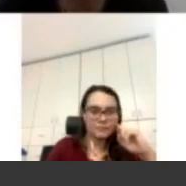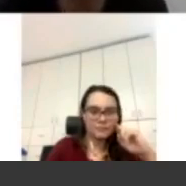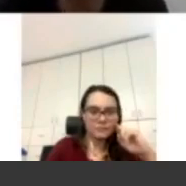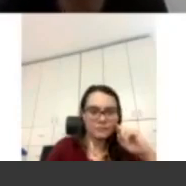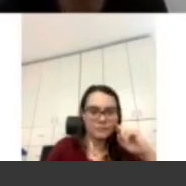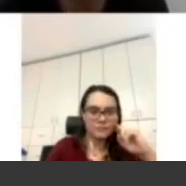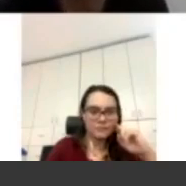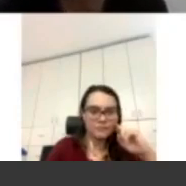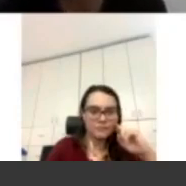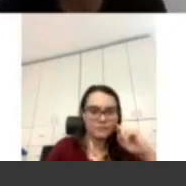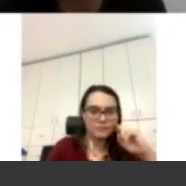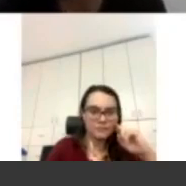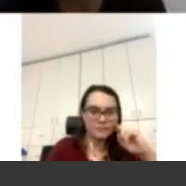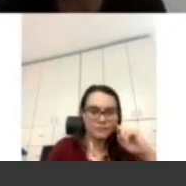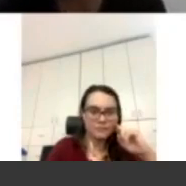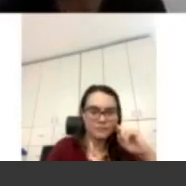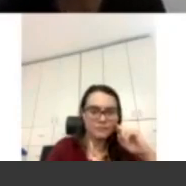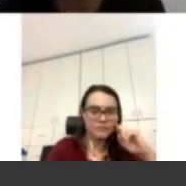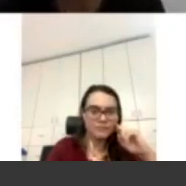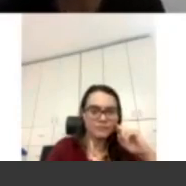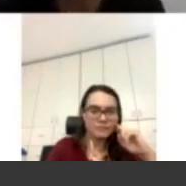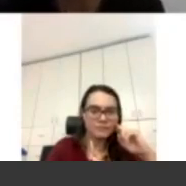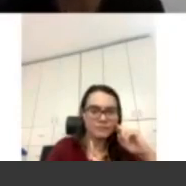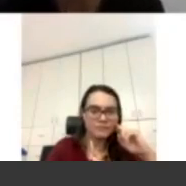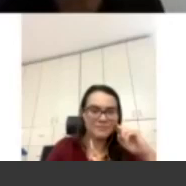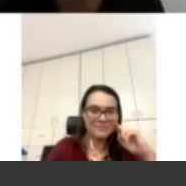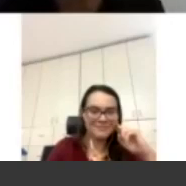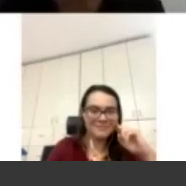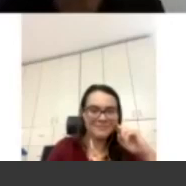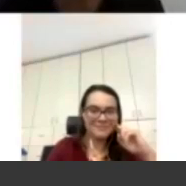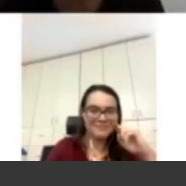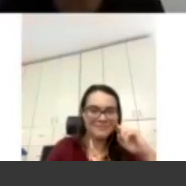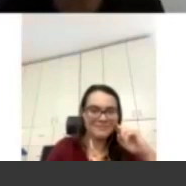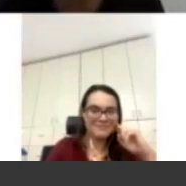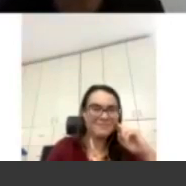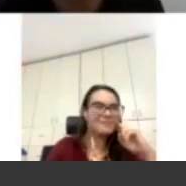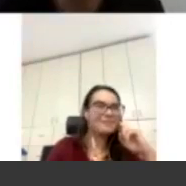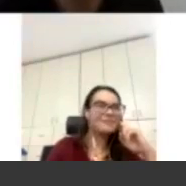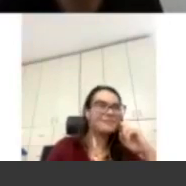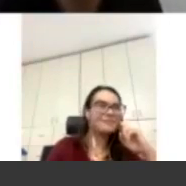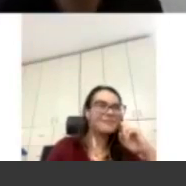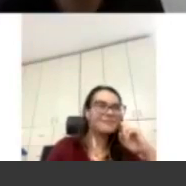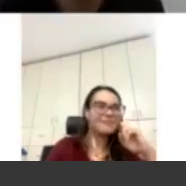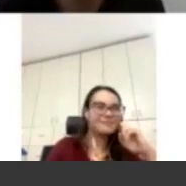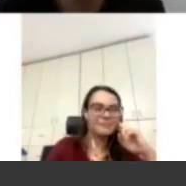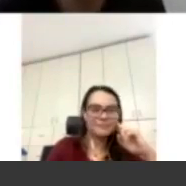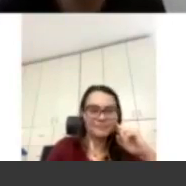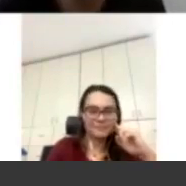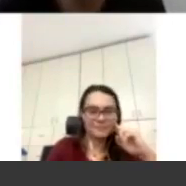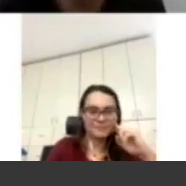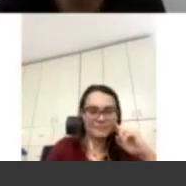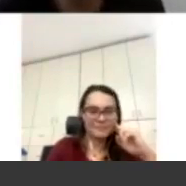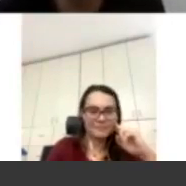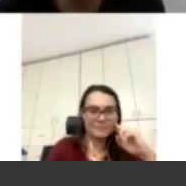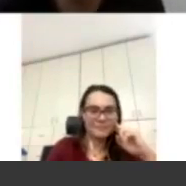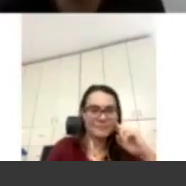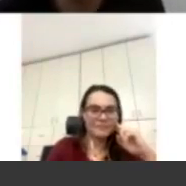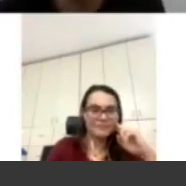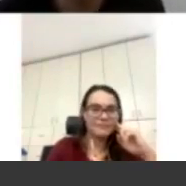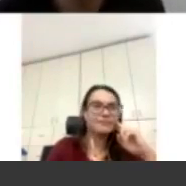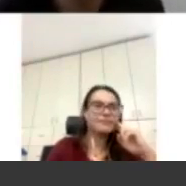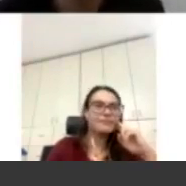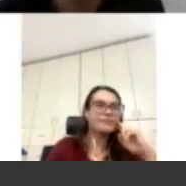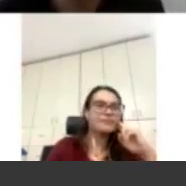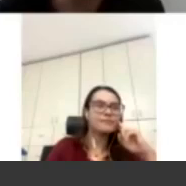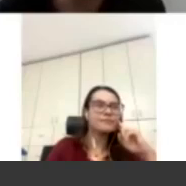né? Enfim, sobre uma perspectiva mais acadêmica, de certa forma, né? Se a gente não poderia considerar isso uma nova